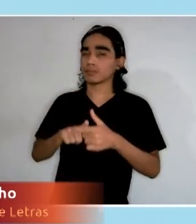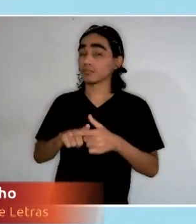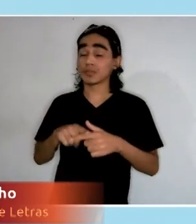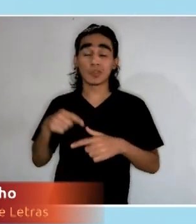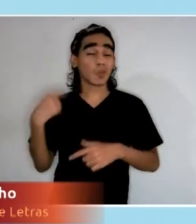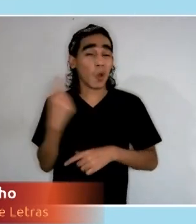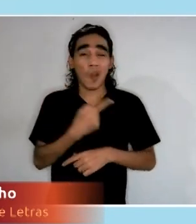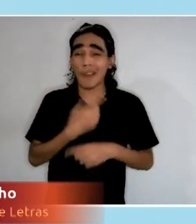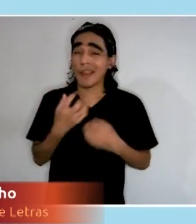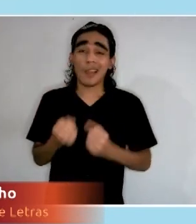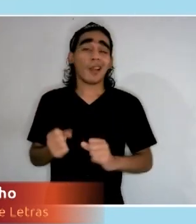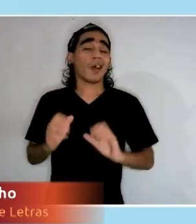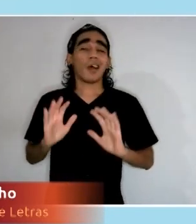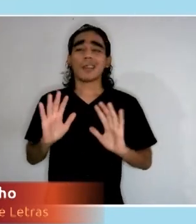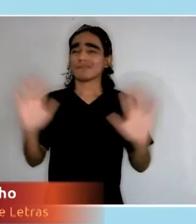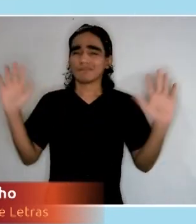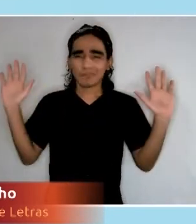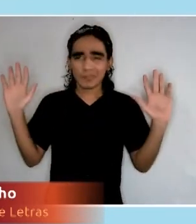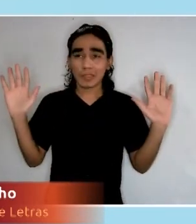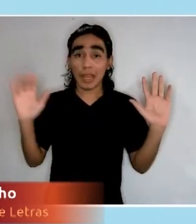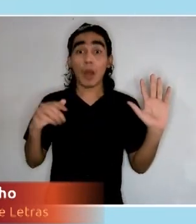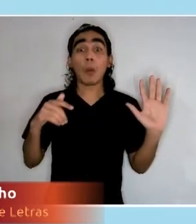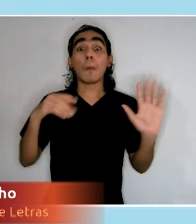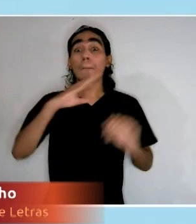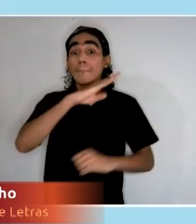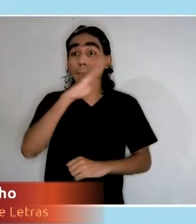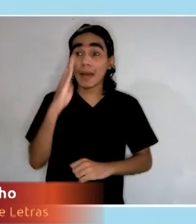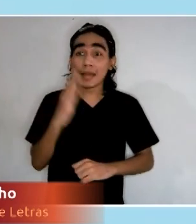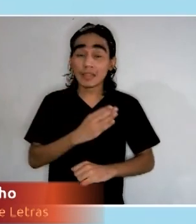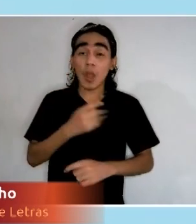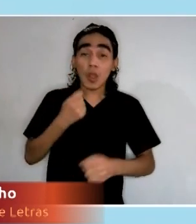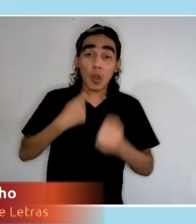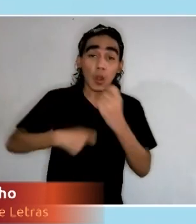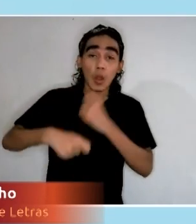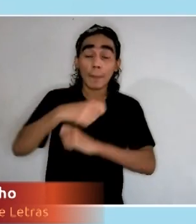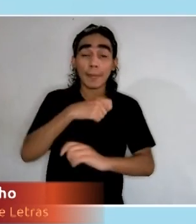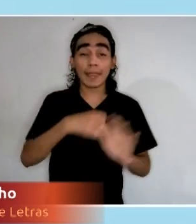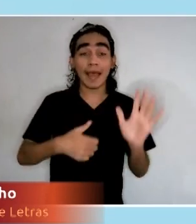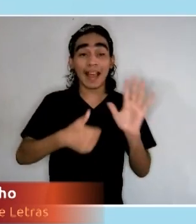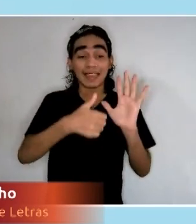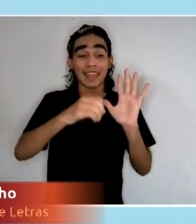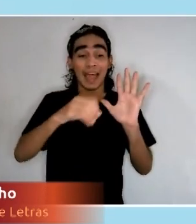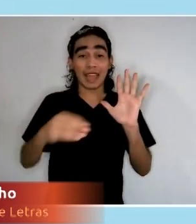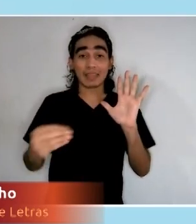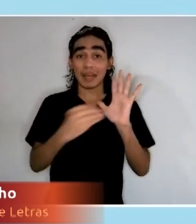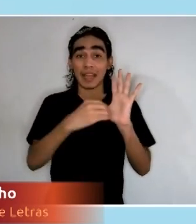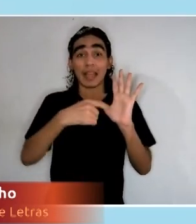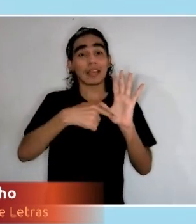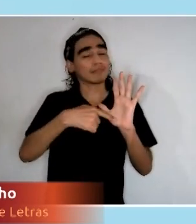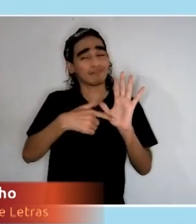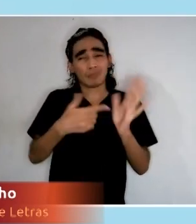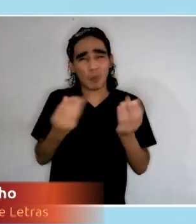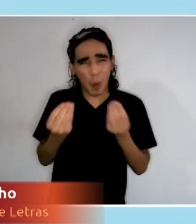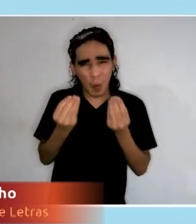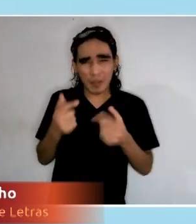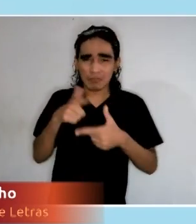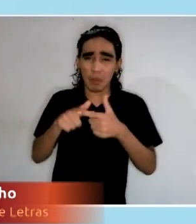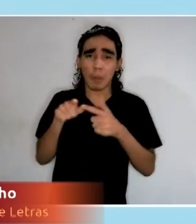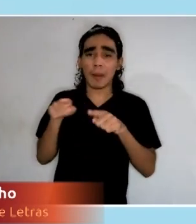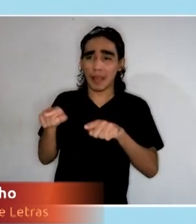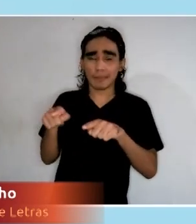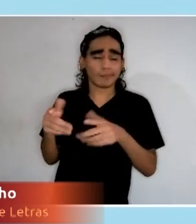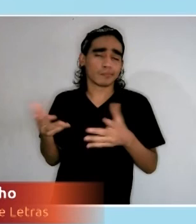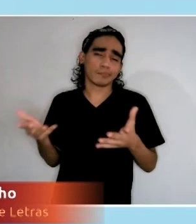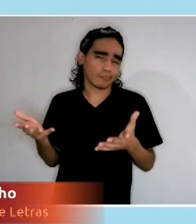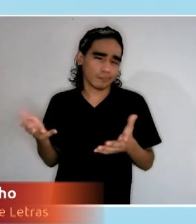Brasil, que é uma das 10 economias mais ricas do mundo, conviver com esse fenômeno. É absolutamente inaceitável. Nathalie, vou fazer uma